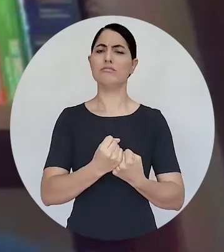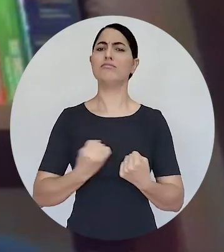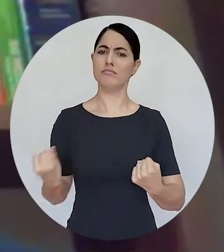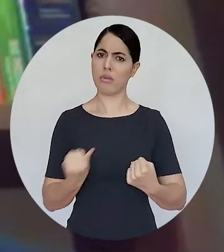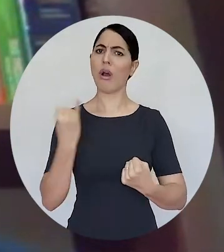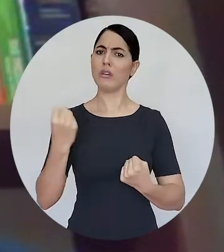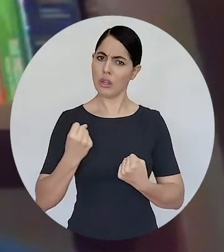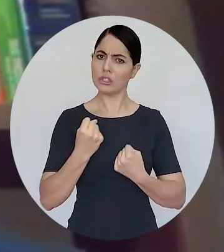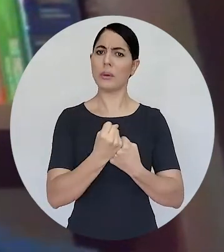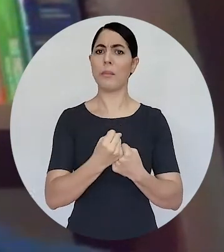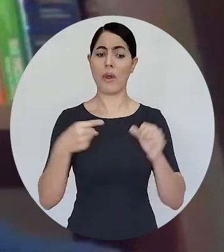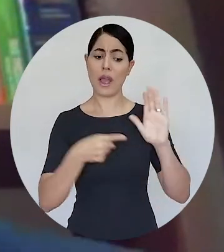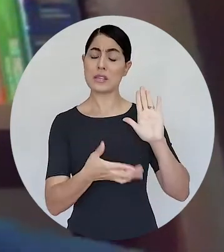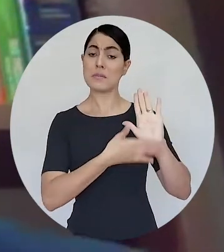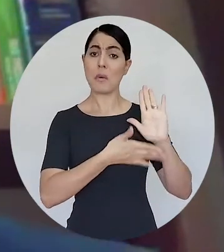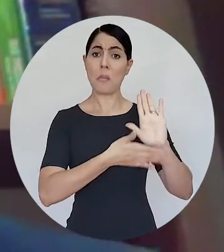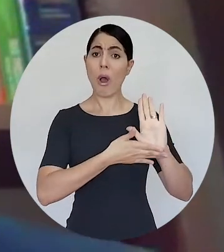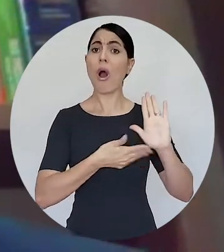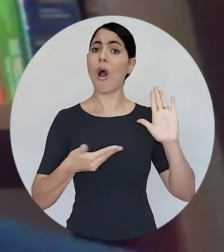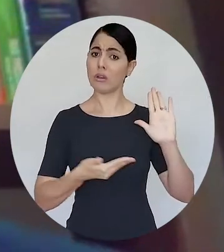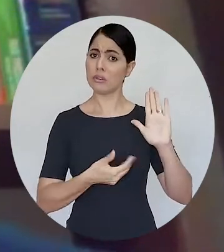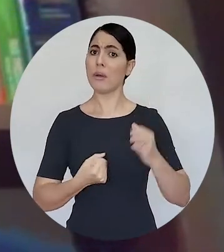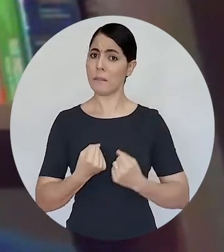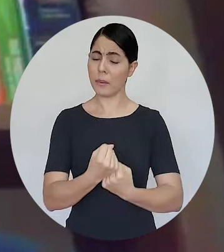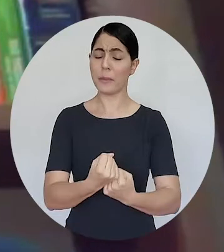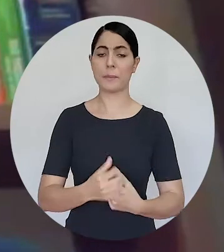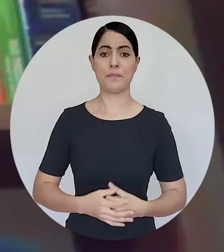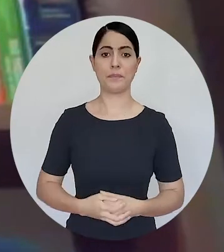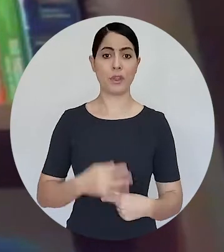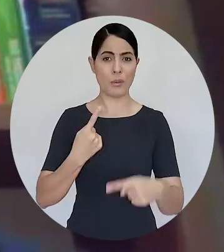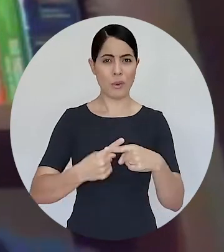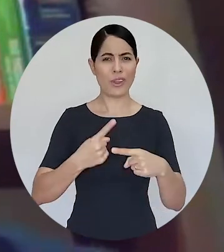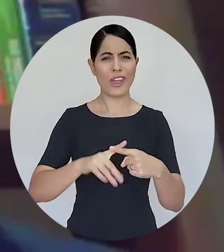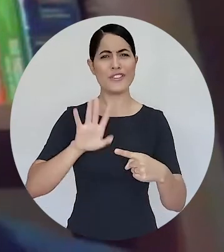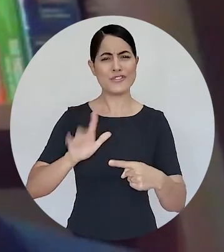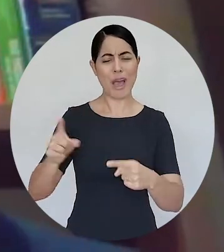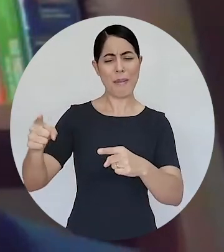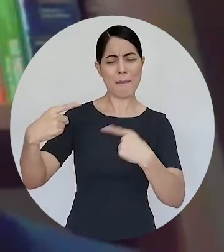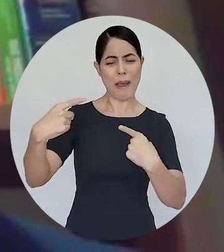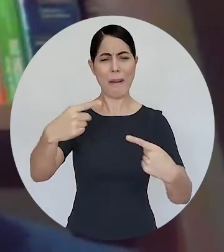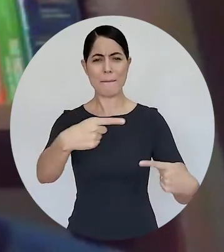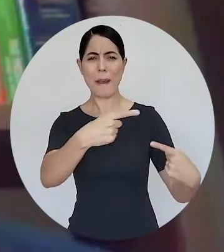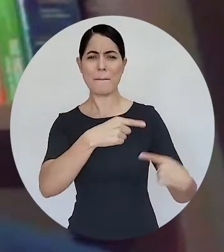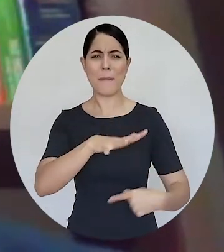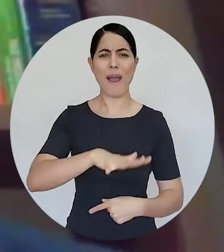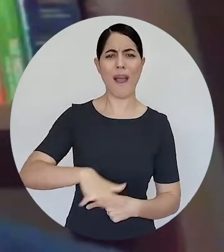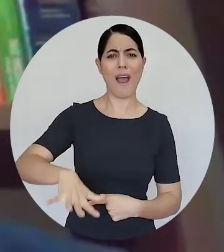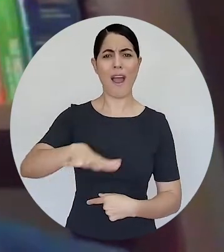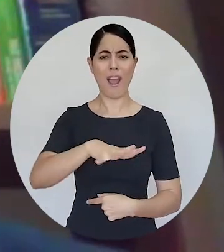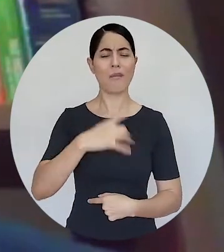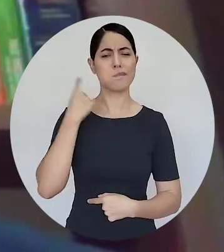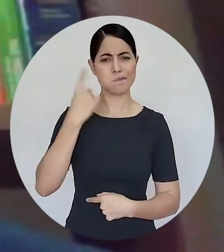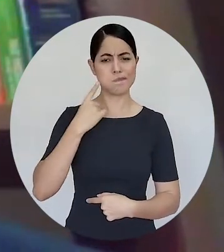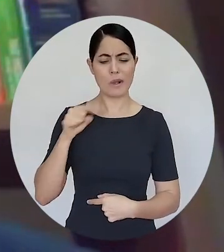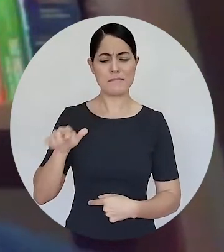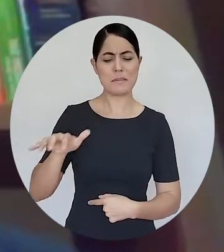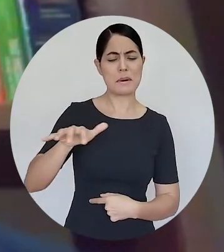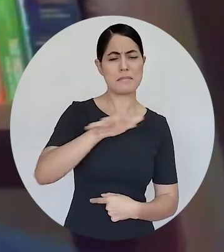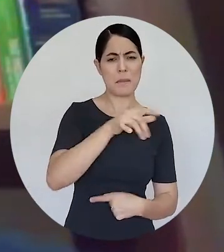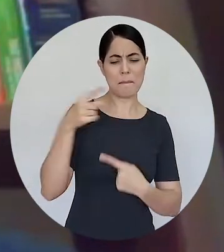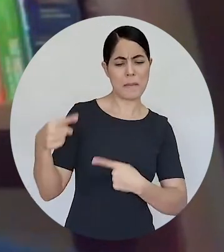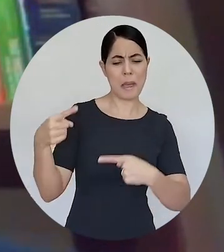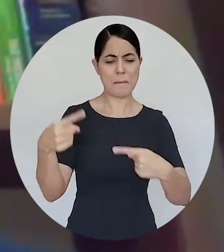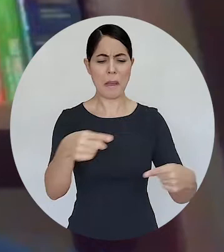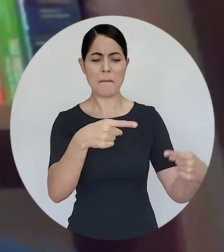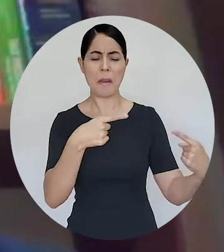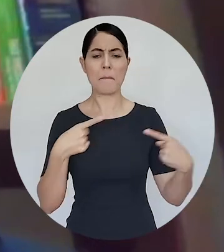no momento que nós vivemos inúmeras dificuldades de ataques à advocacia de vários segmentos sociais e setores,